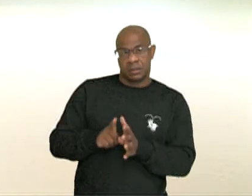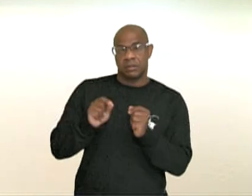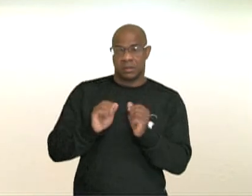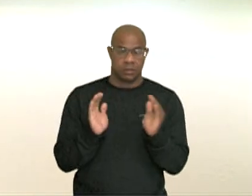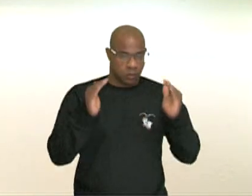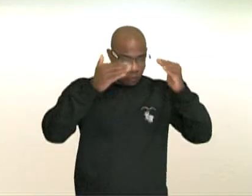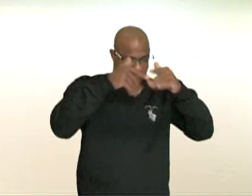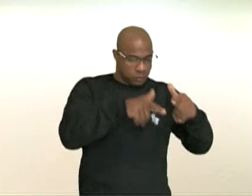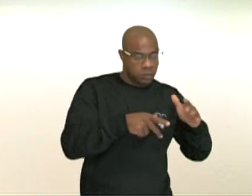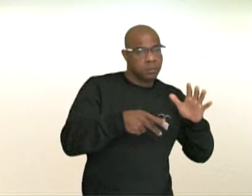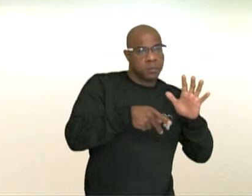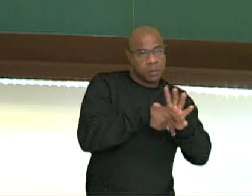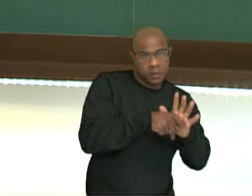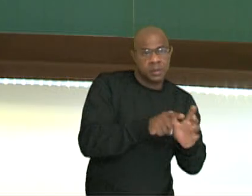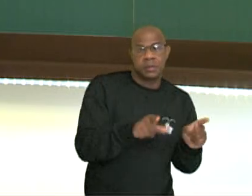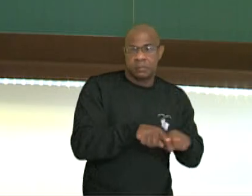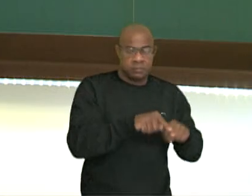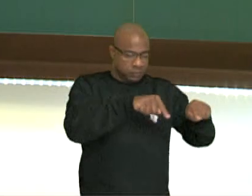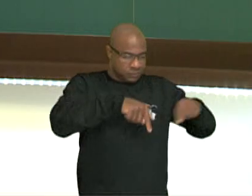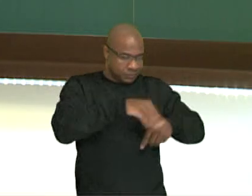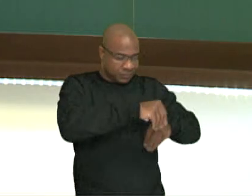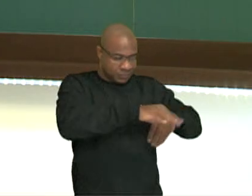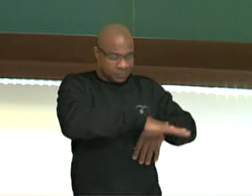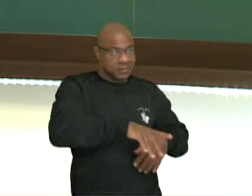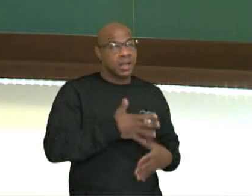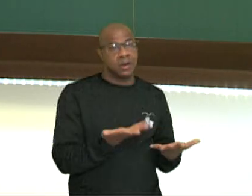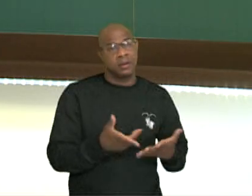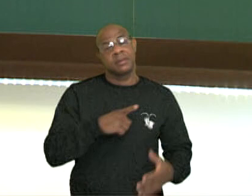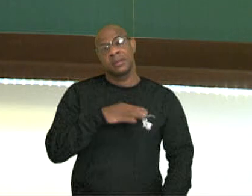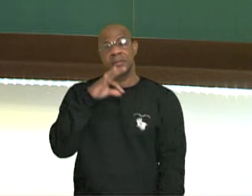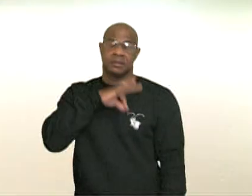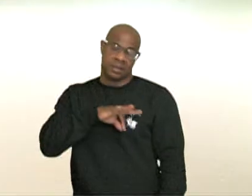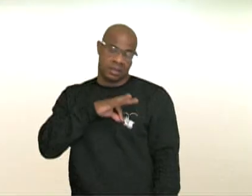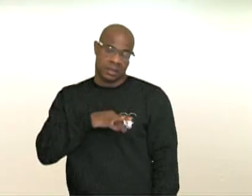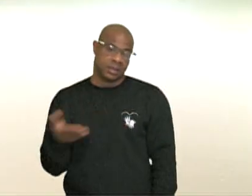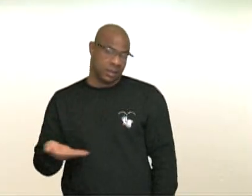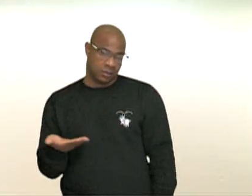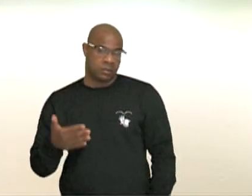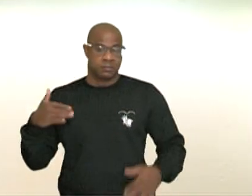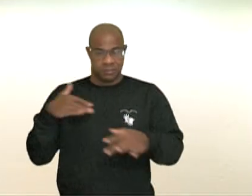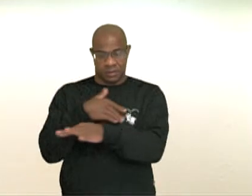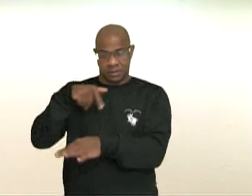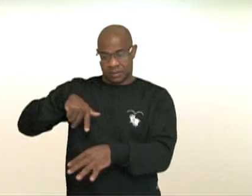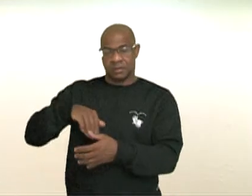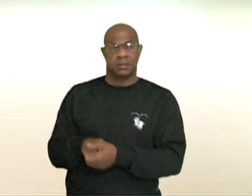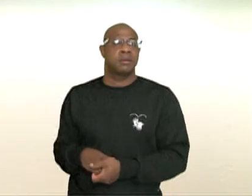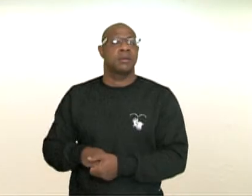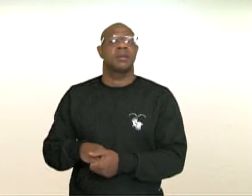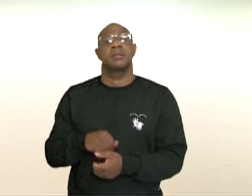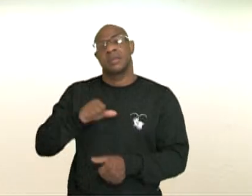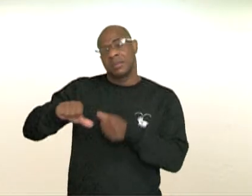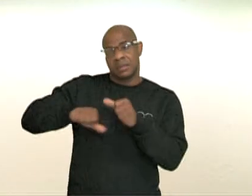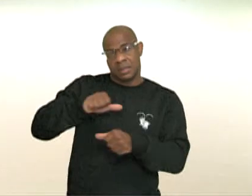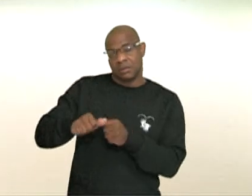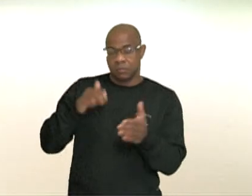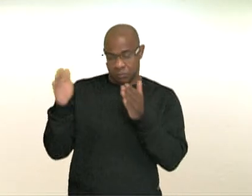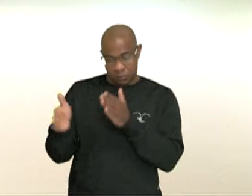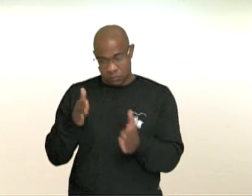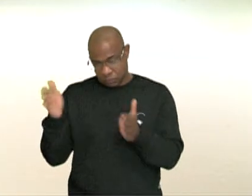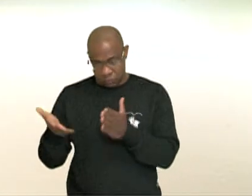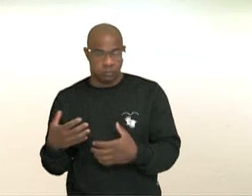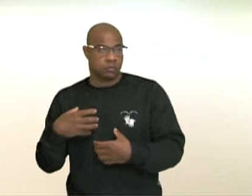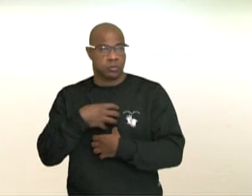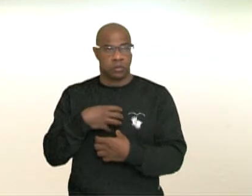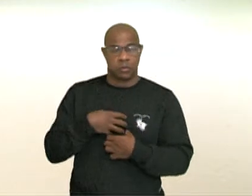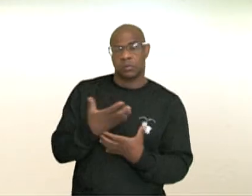camponeses, proprietários e agora são trabalhadores assalariados. Então, nessa troca de produção, de modo